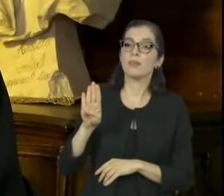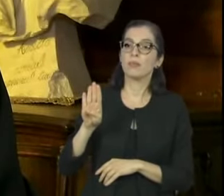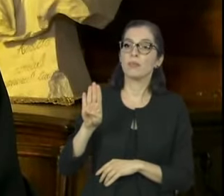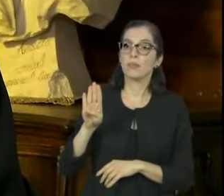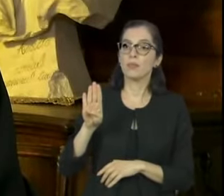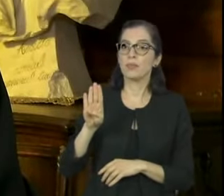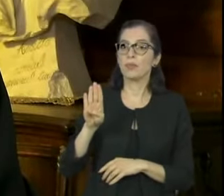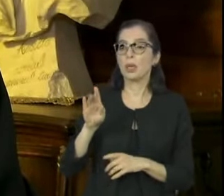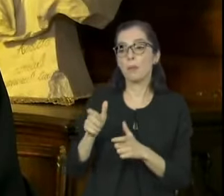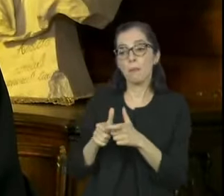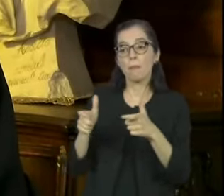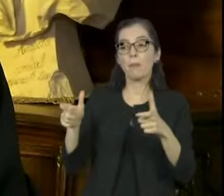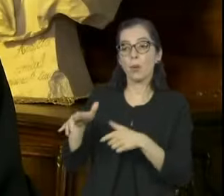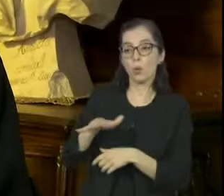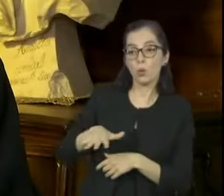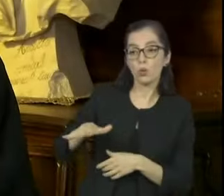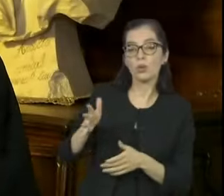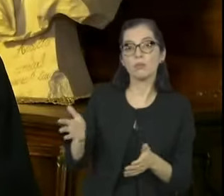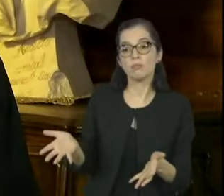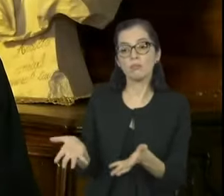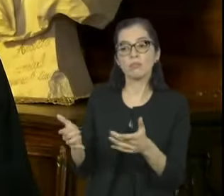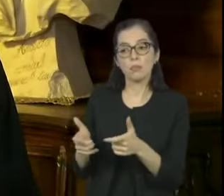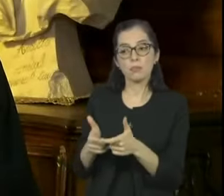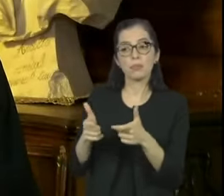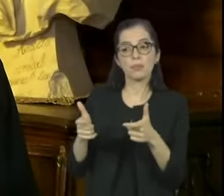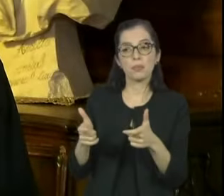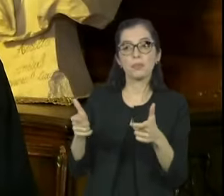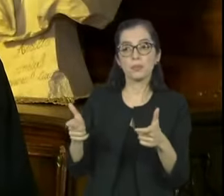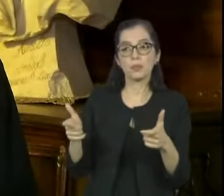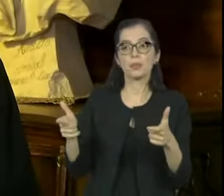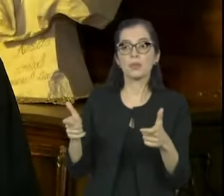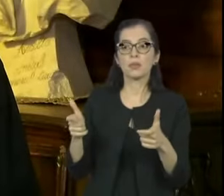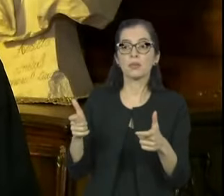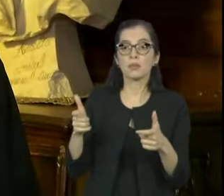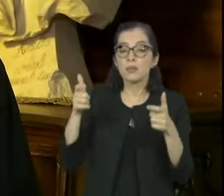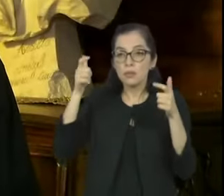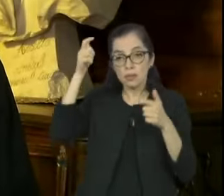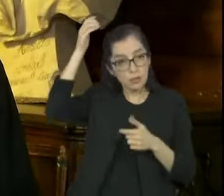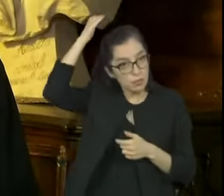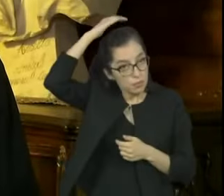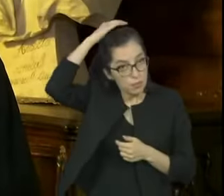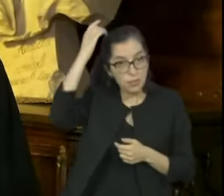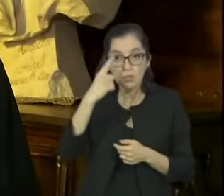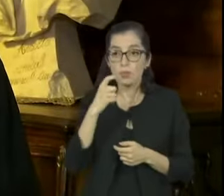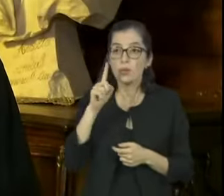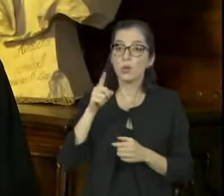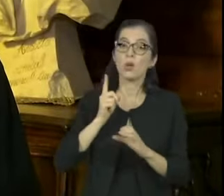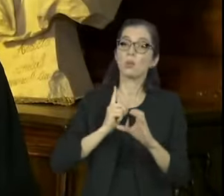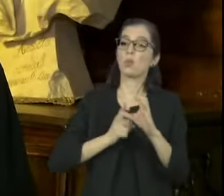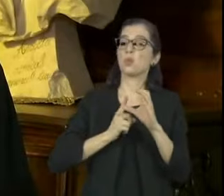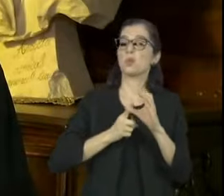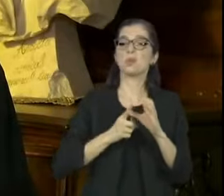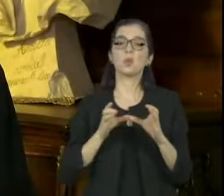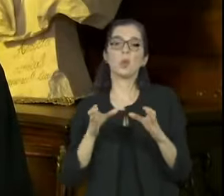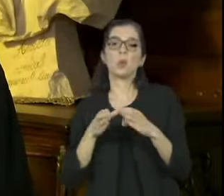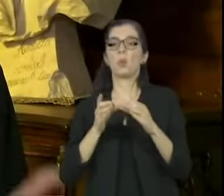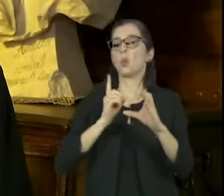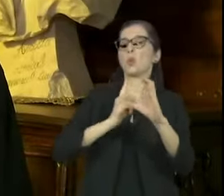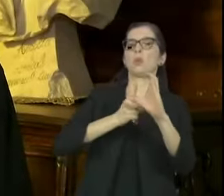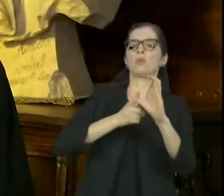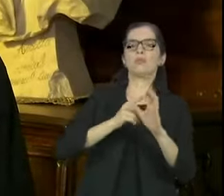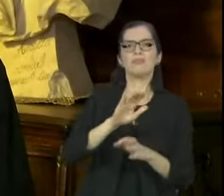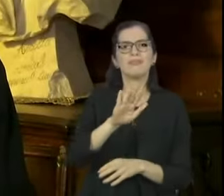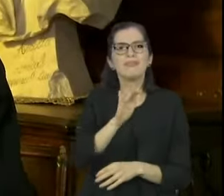cresce que se faz que campanha fique dizendo que os bichos são comunistas a ser de bebê comunista e vai por aí afora isso